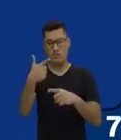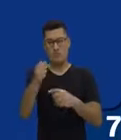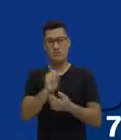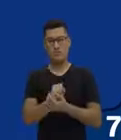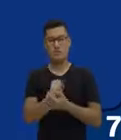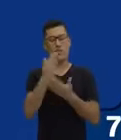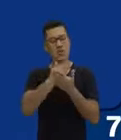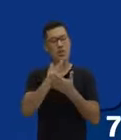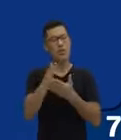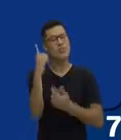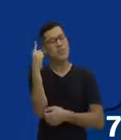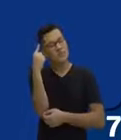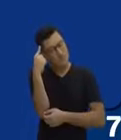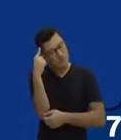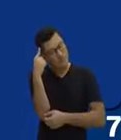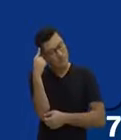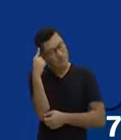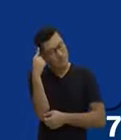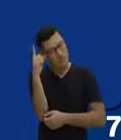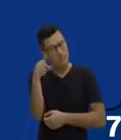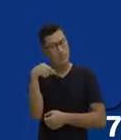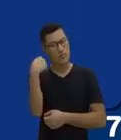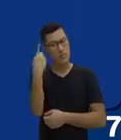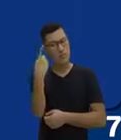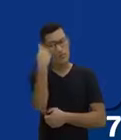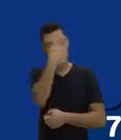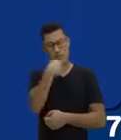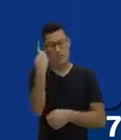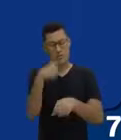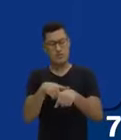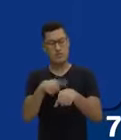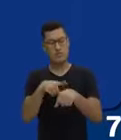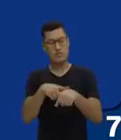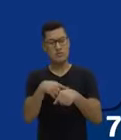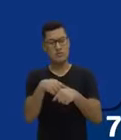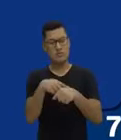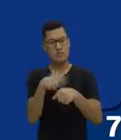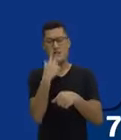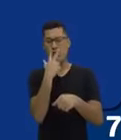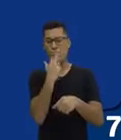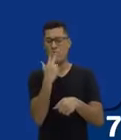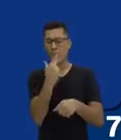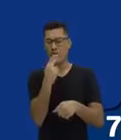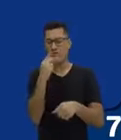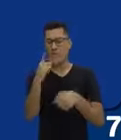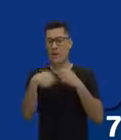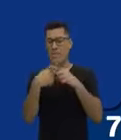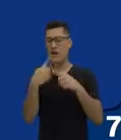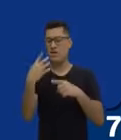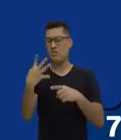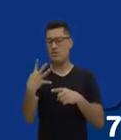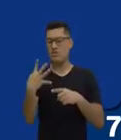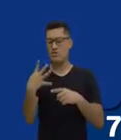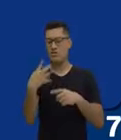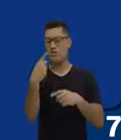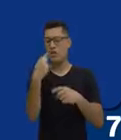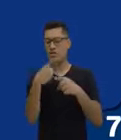gente começa a pensar. Na próxima hora, não vai aparecer mais um 2 aí? 2 a quarta. Então, na quarta